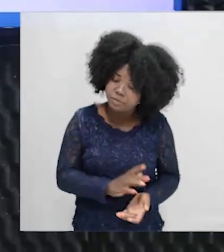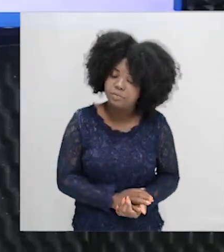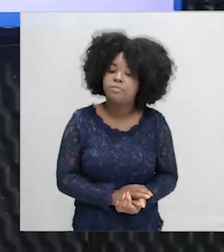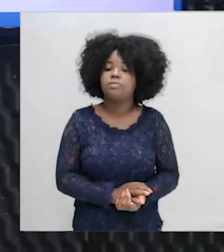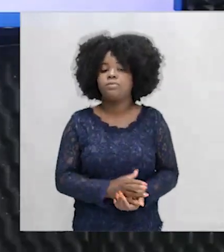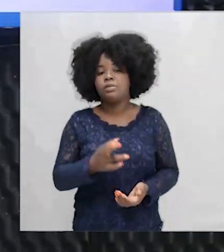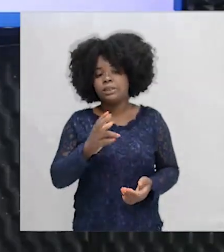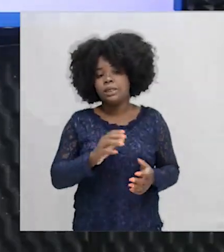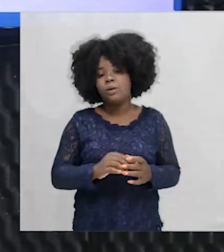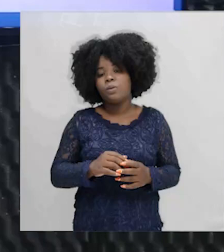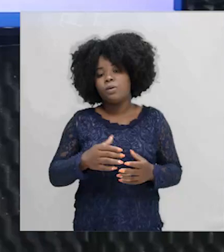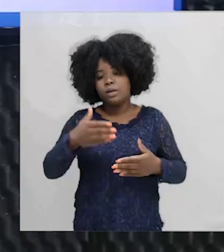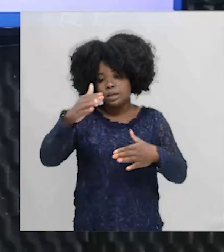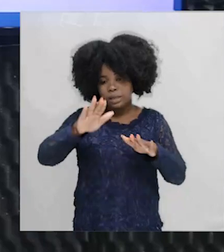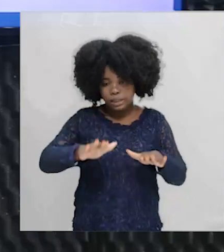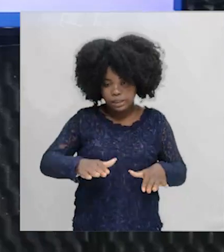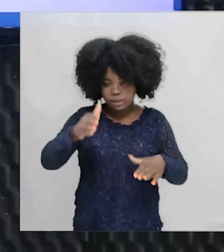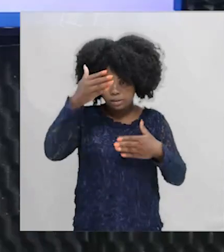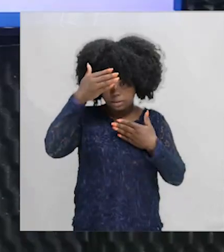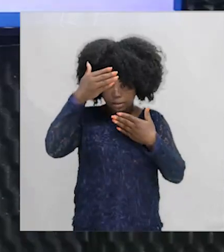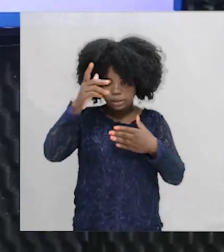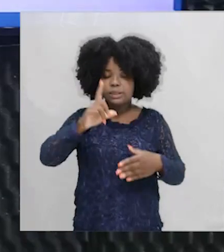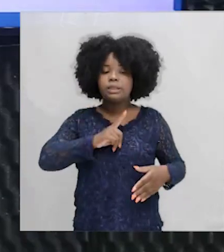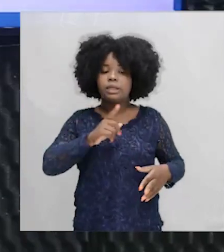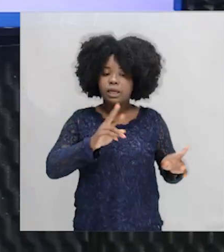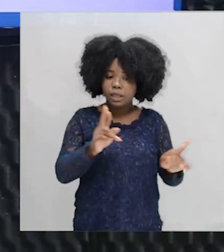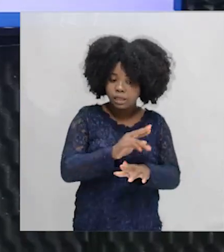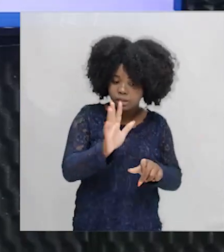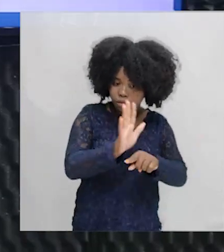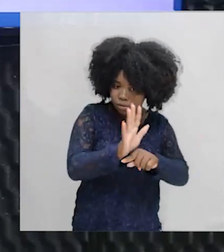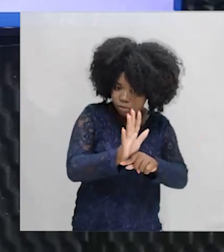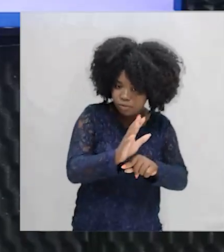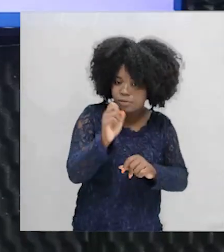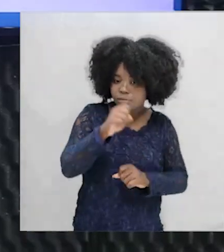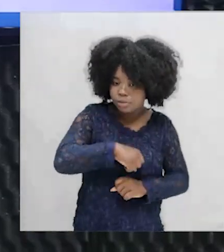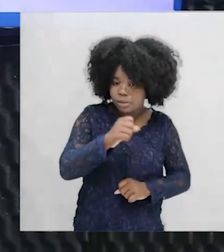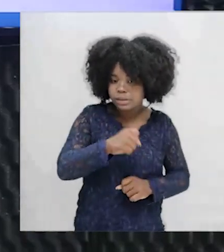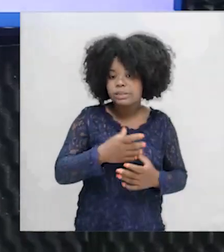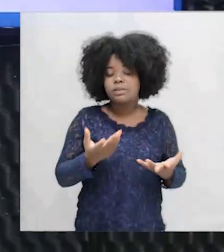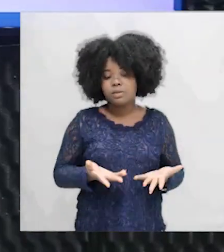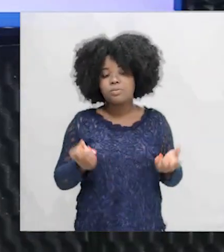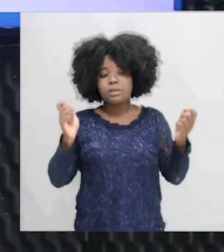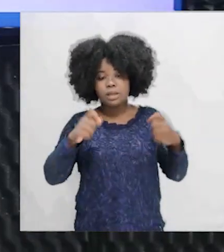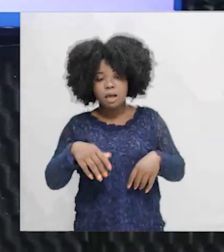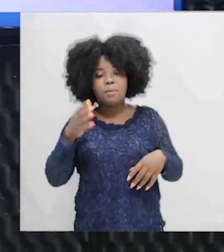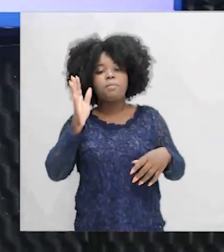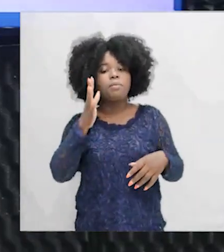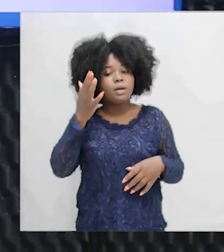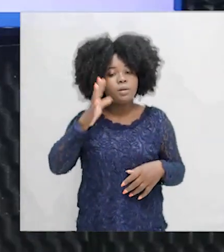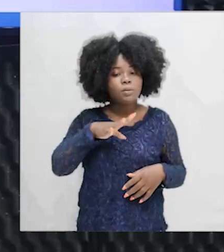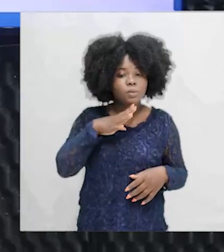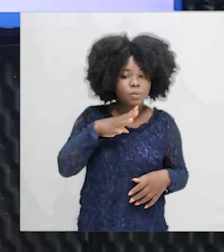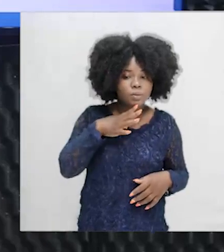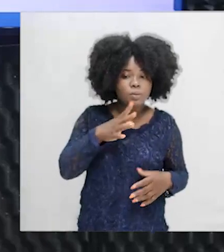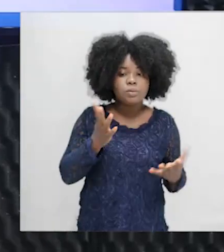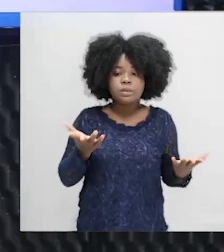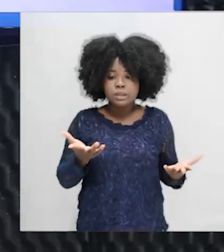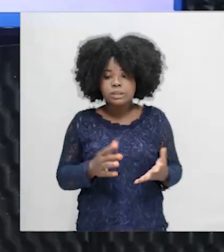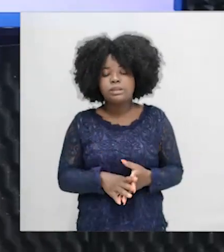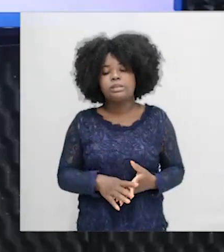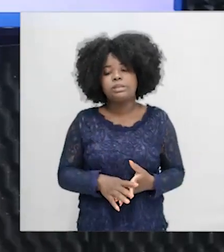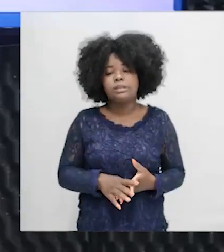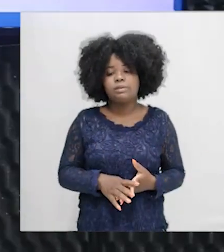tentar entender isso de maneira sem preconceitos, sem conceitos, sem o eu acho, tentar